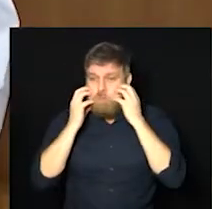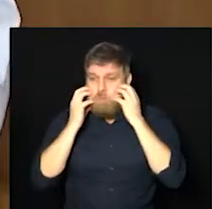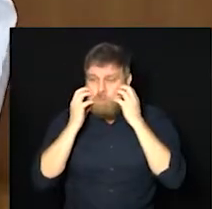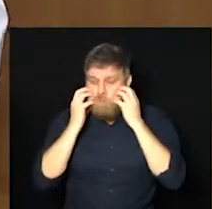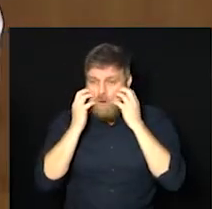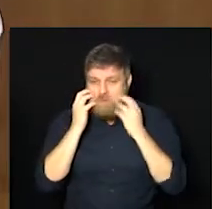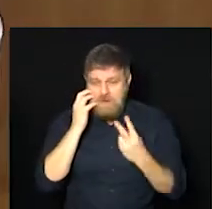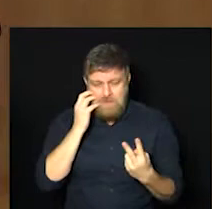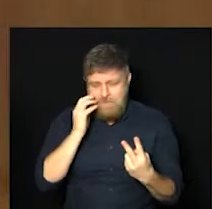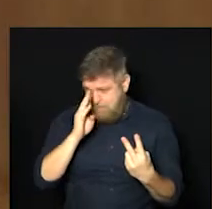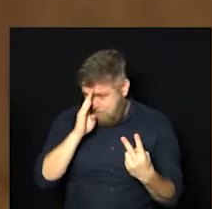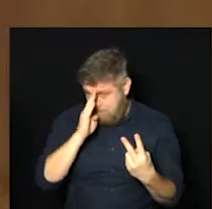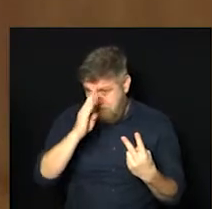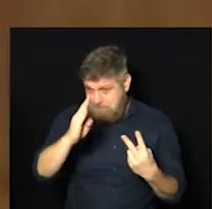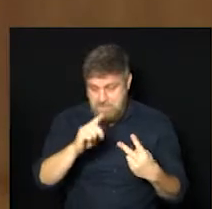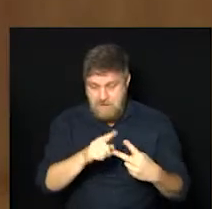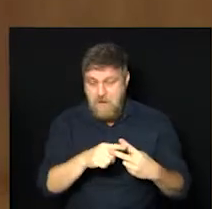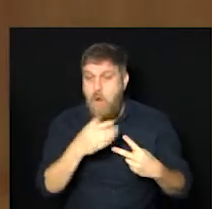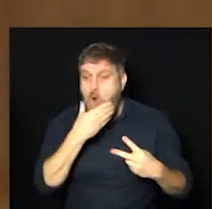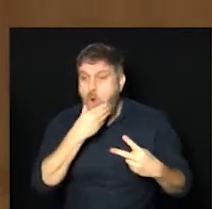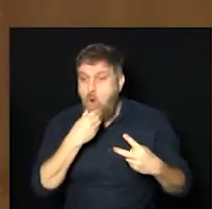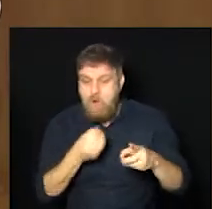aqui na nossa região.